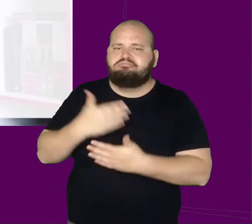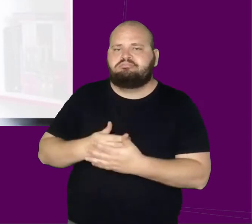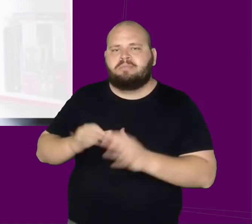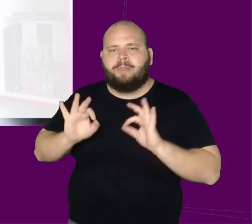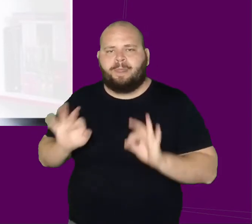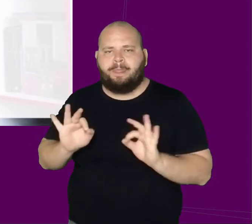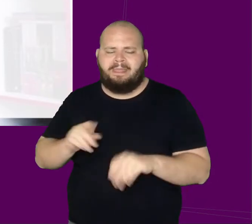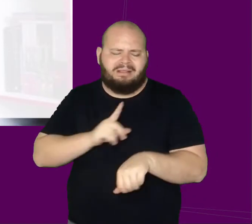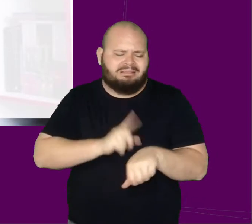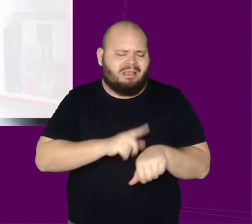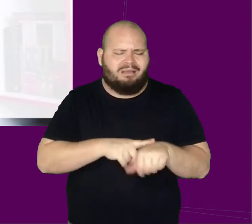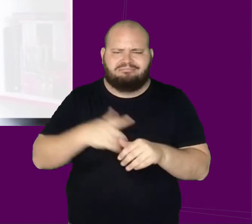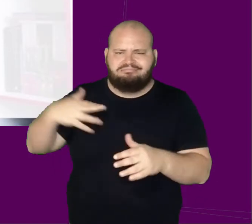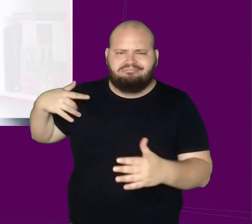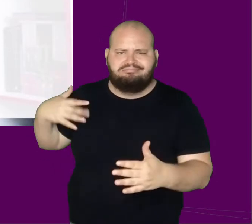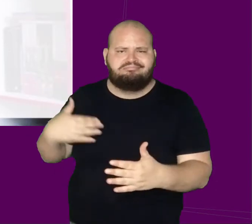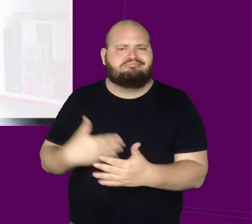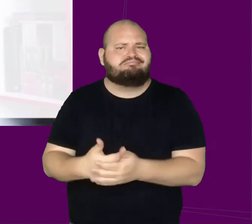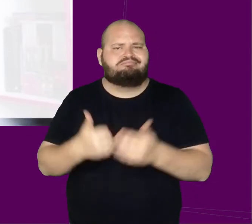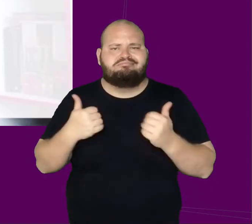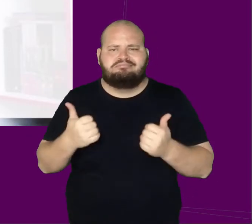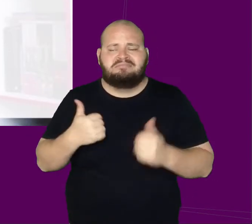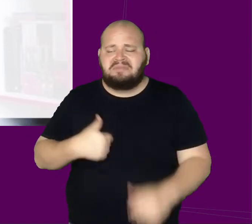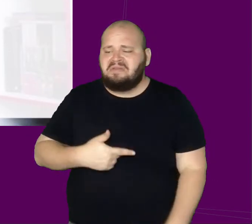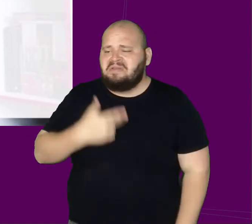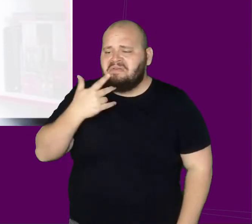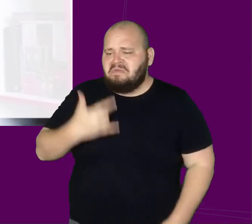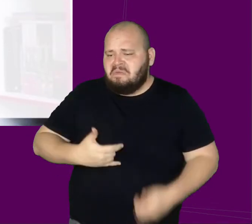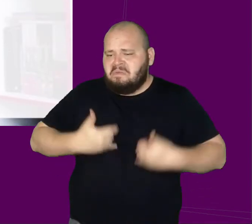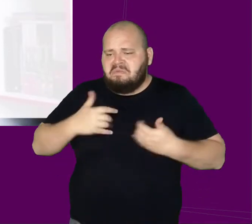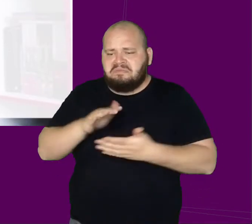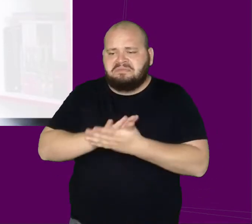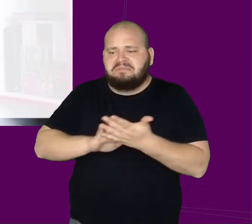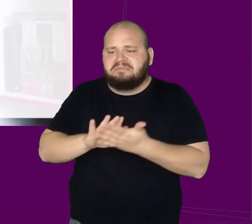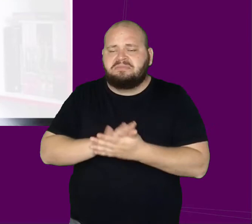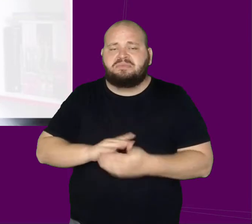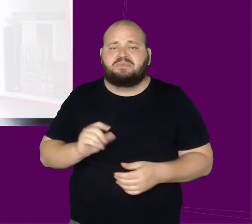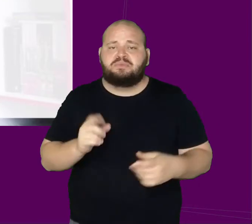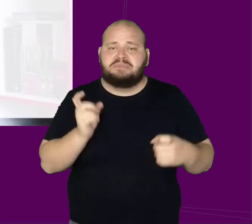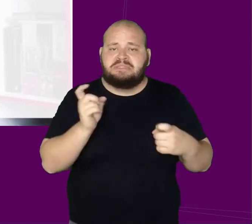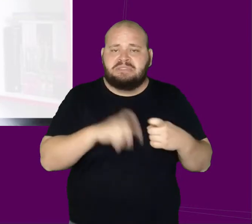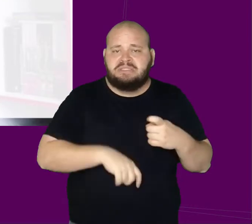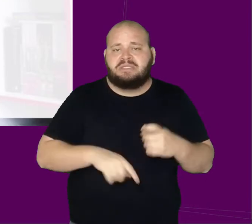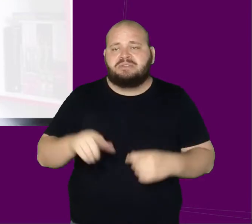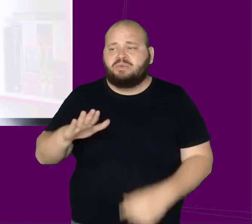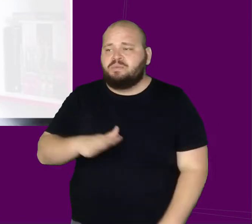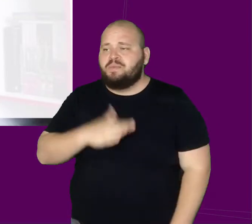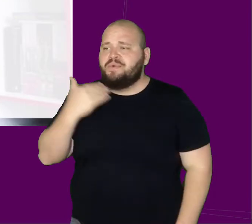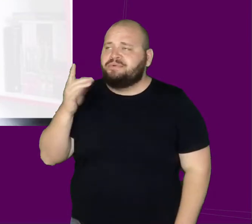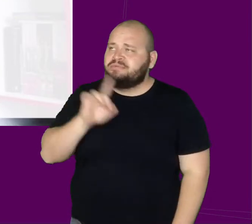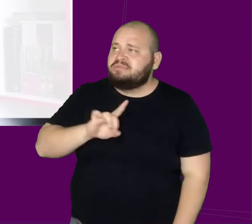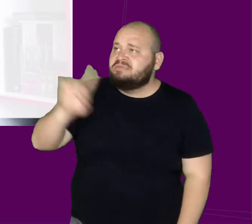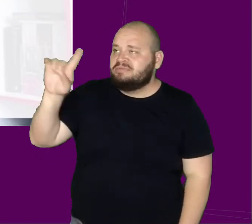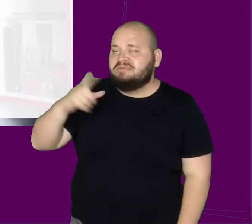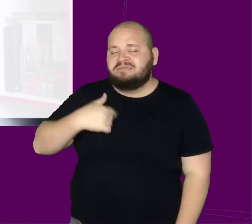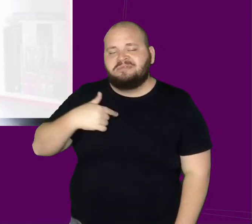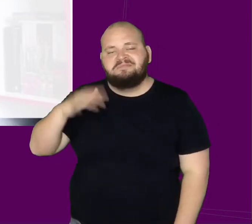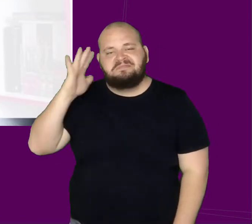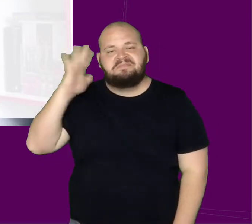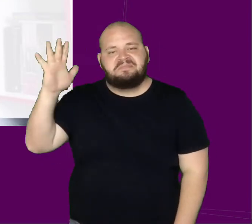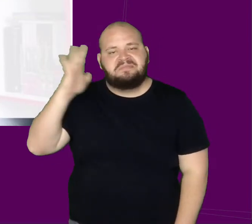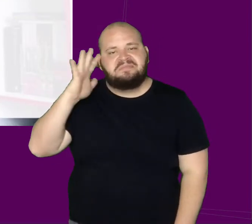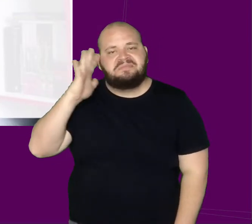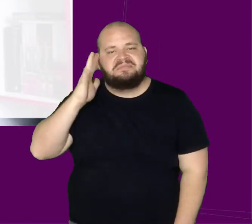certo o tempo todo. E dizer sem soberba ou horror, é em sexo, morte e Deus que eu